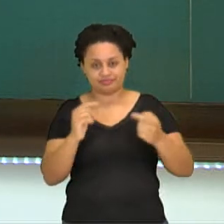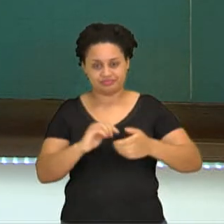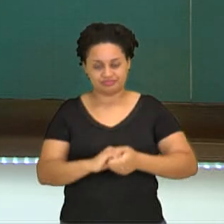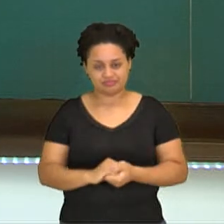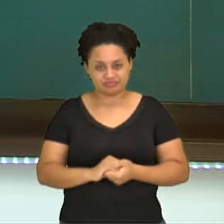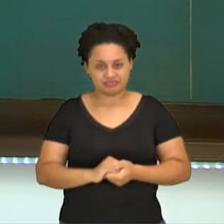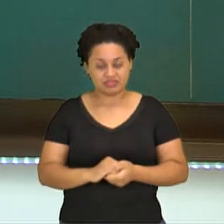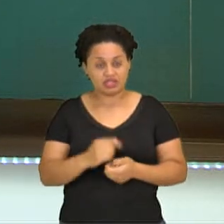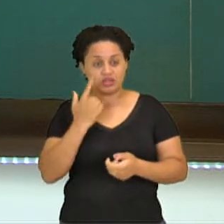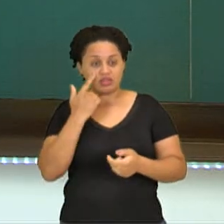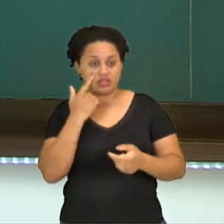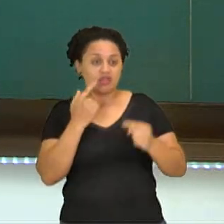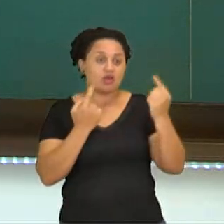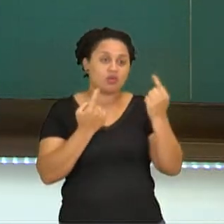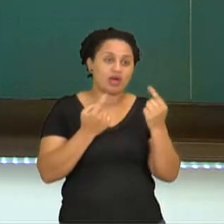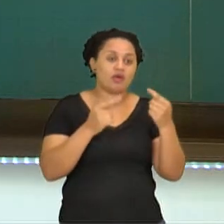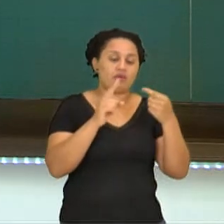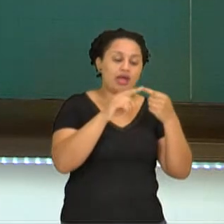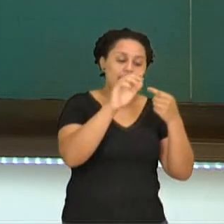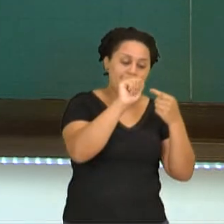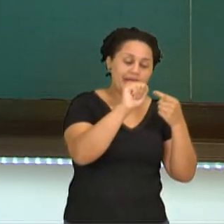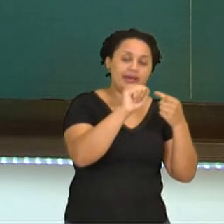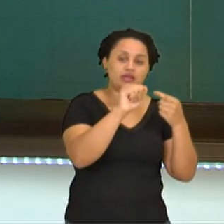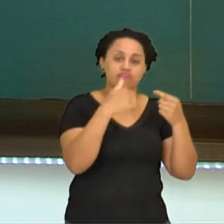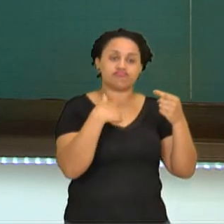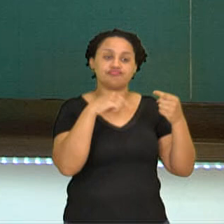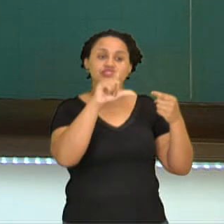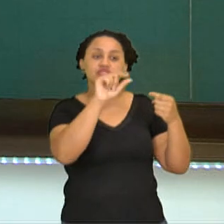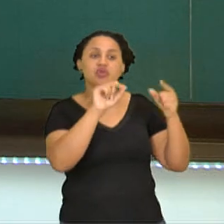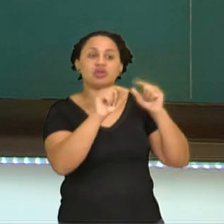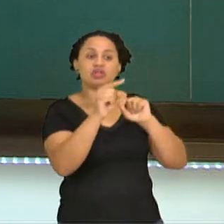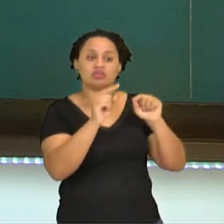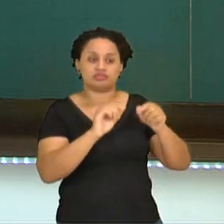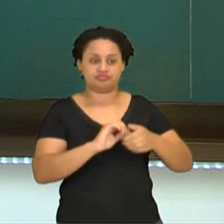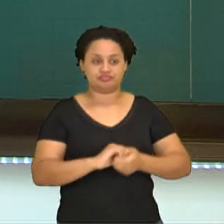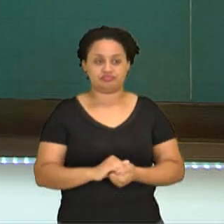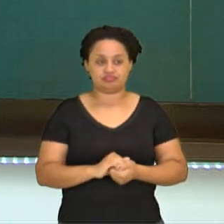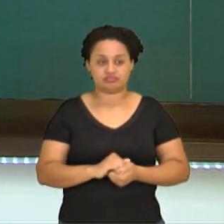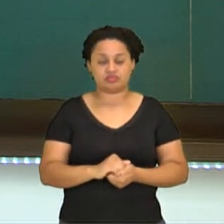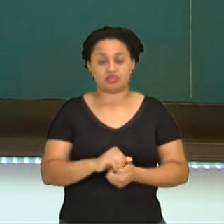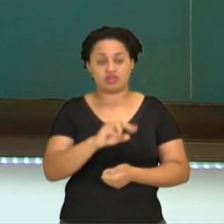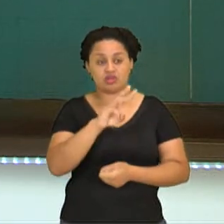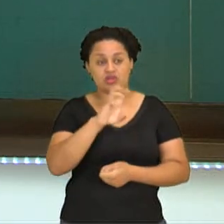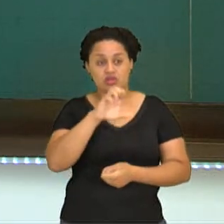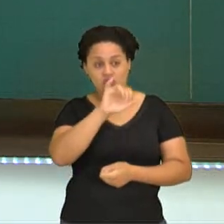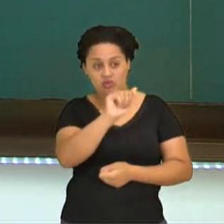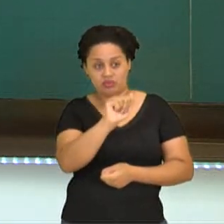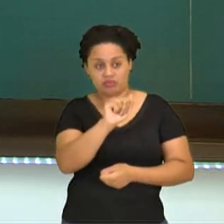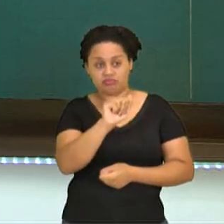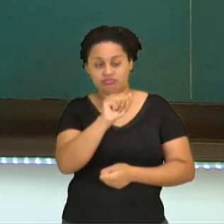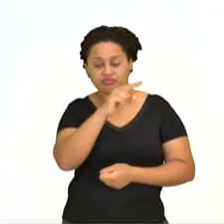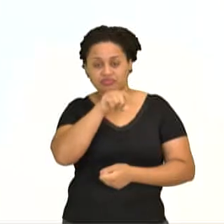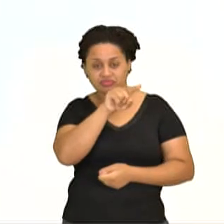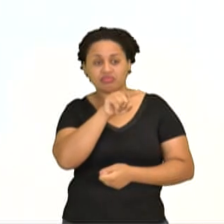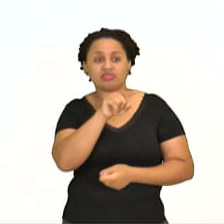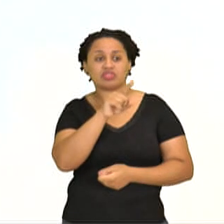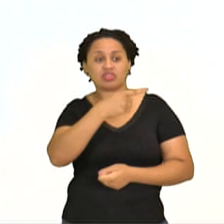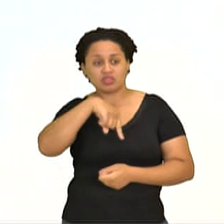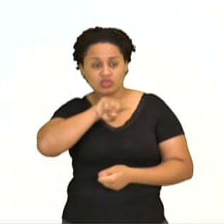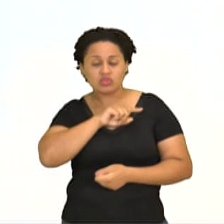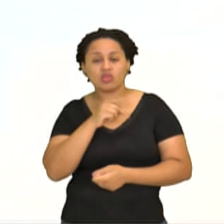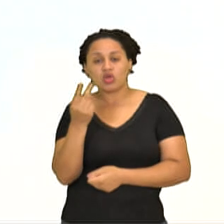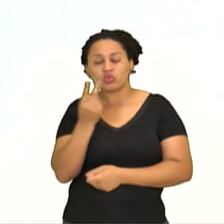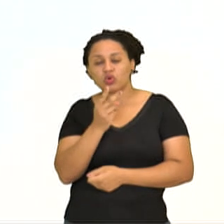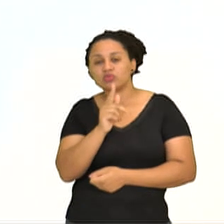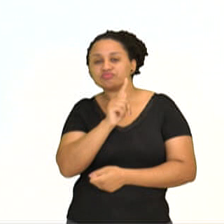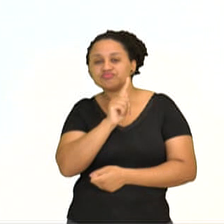na segunda coluna da nossa tabelinha. Então, vamos lá. We are twin sisters. Nós somos